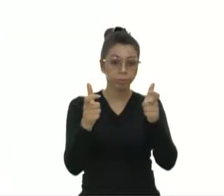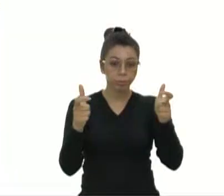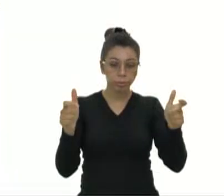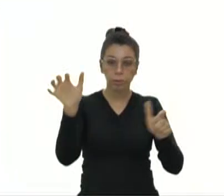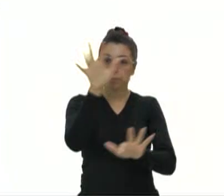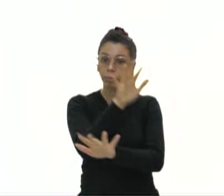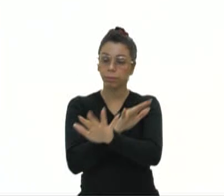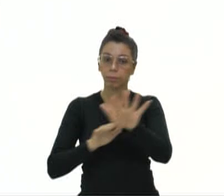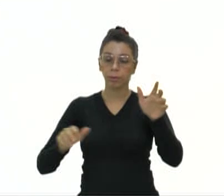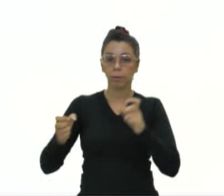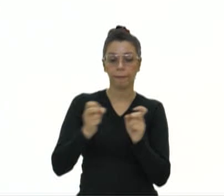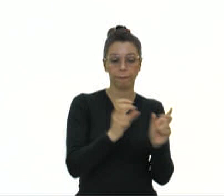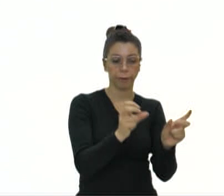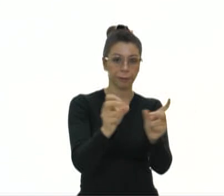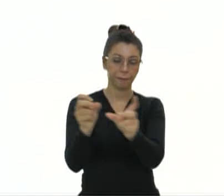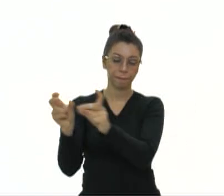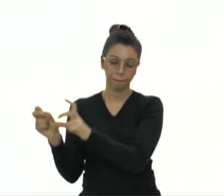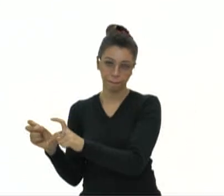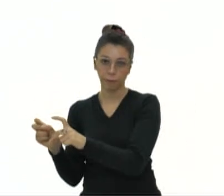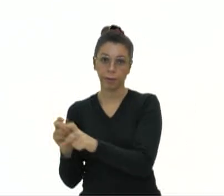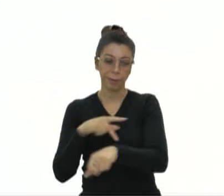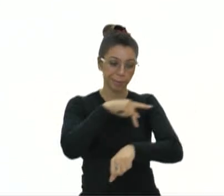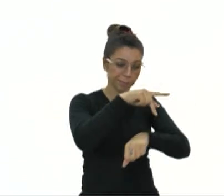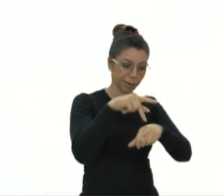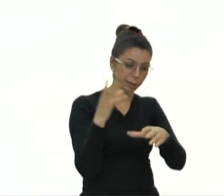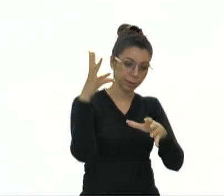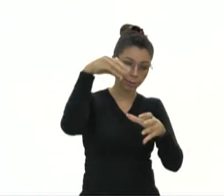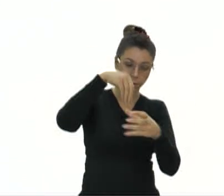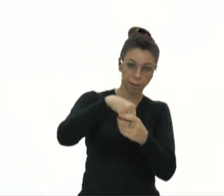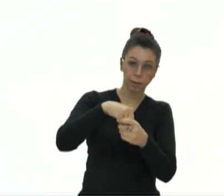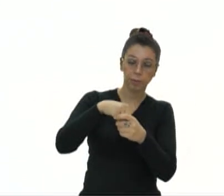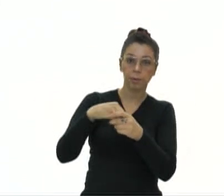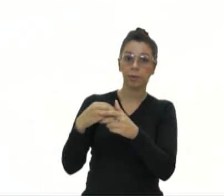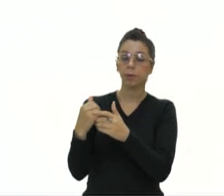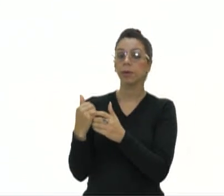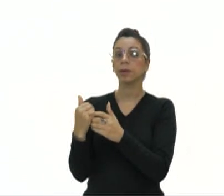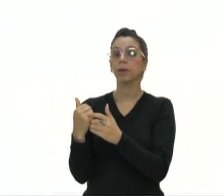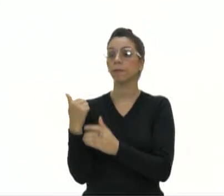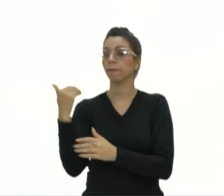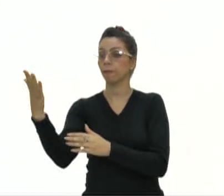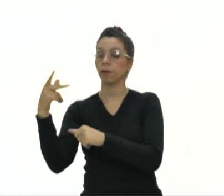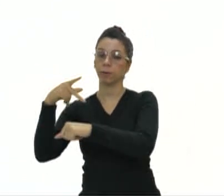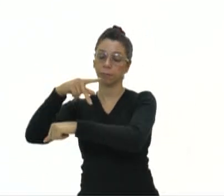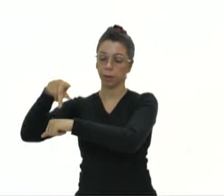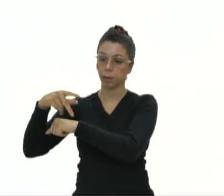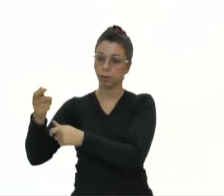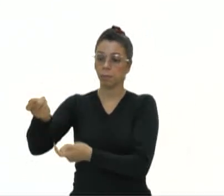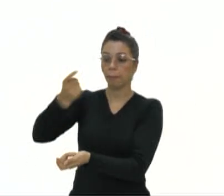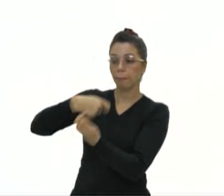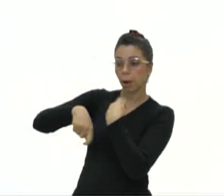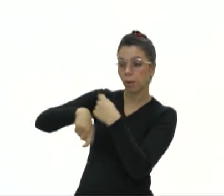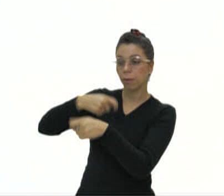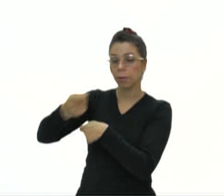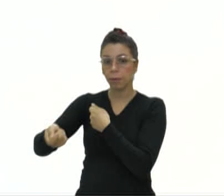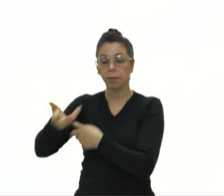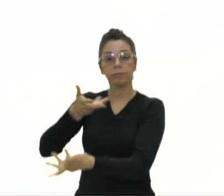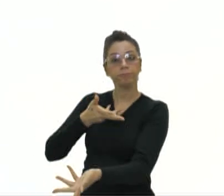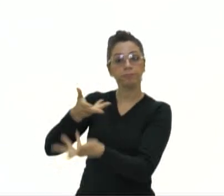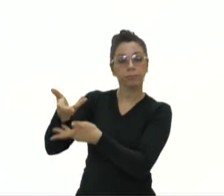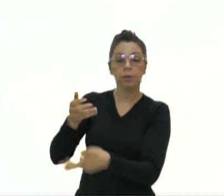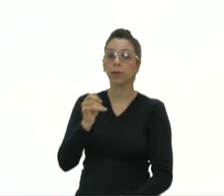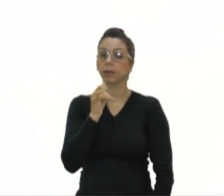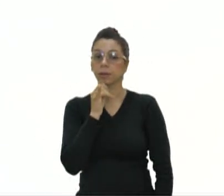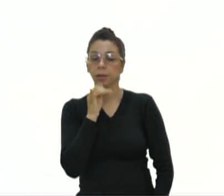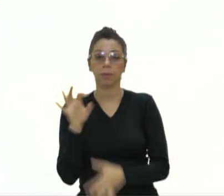circulação interna e externa dos países envolvidos. É um mercado comum. No mercado comum, exemplo, União Europeia,